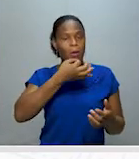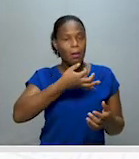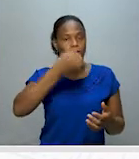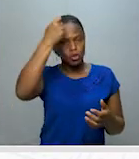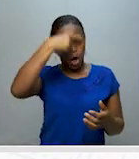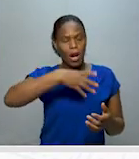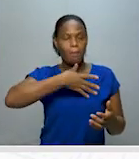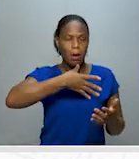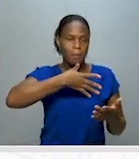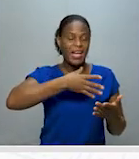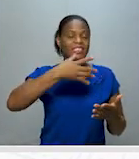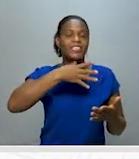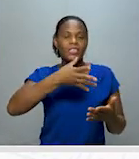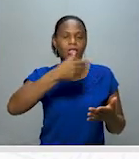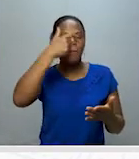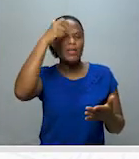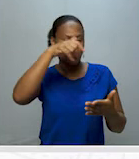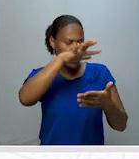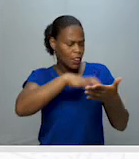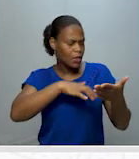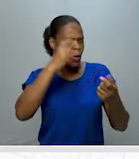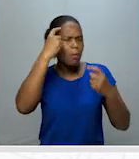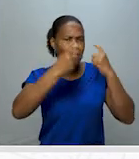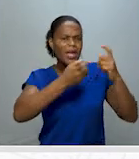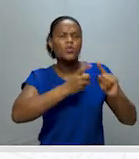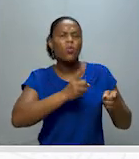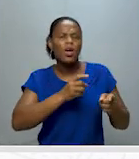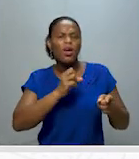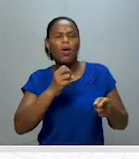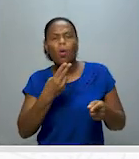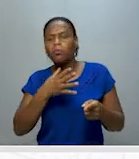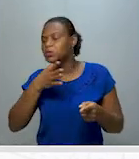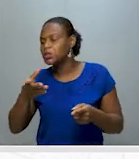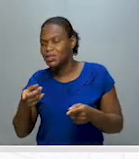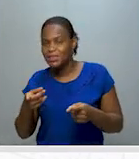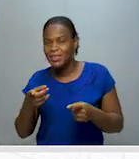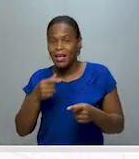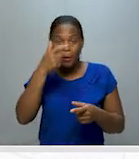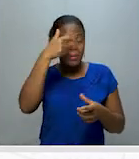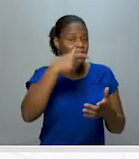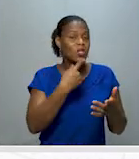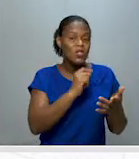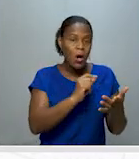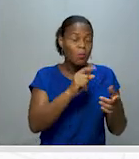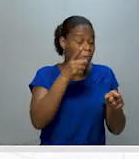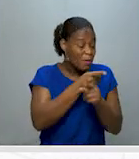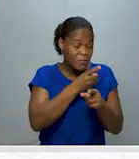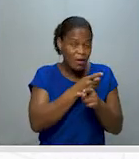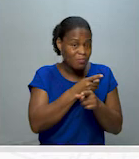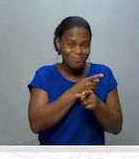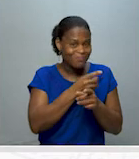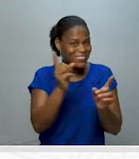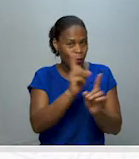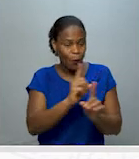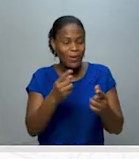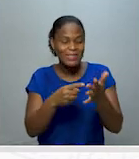aquilo que as personagens pensam ou dizem. Não utiliza as palavras das personagens tal e qual foram pensadas ou